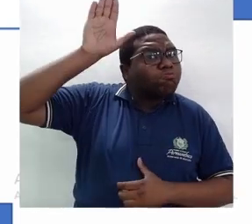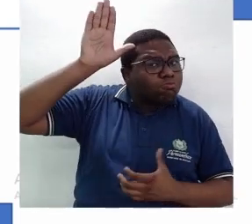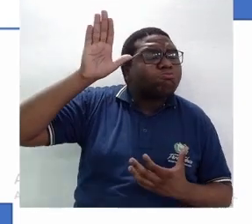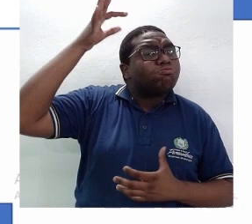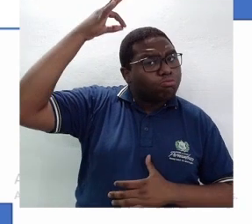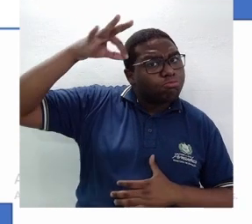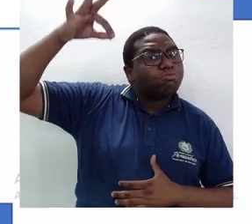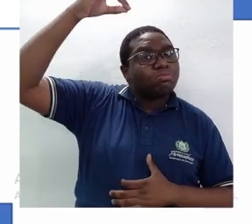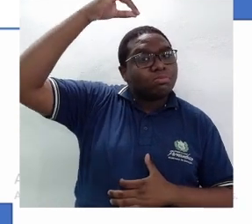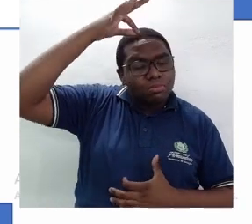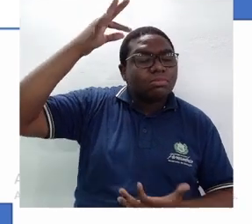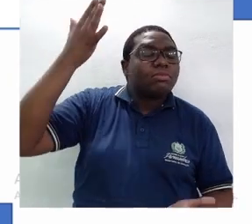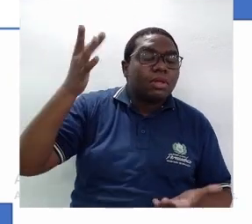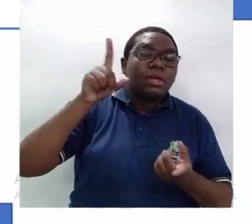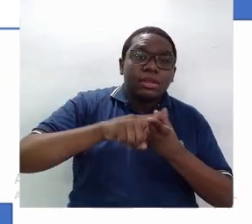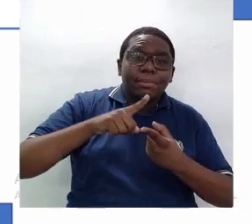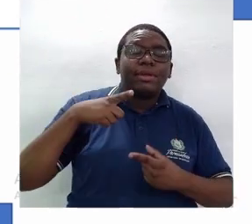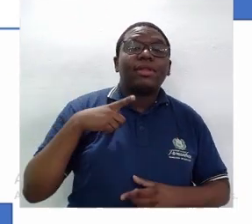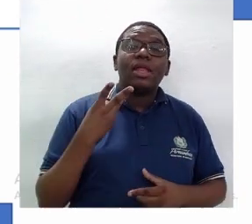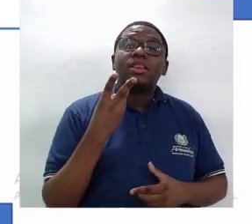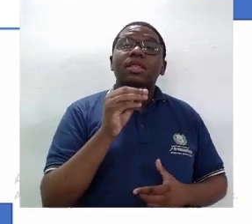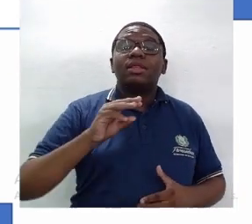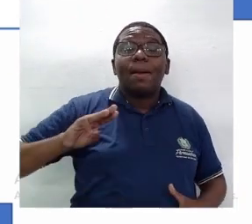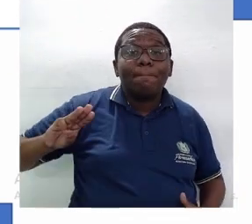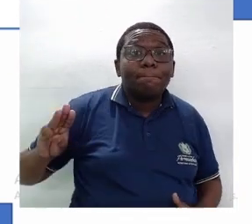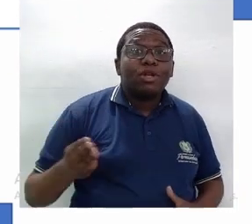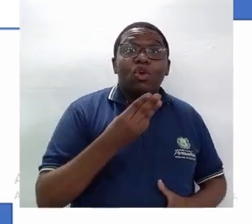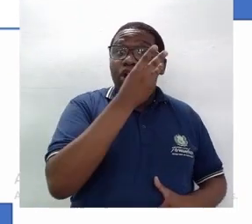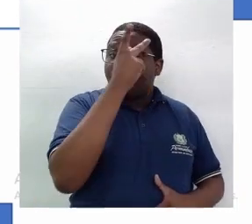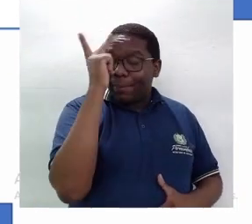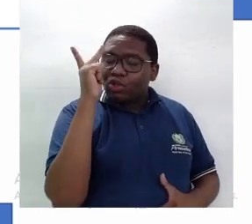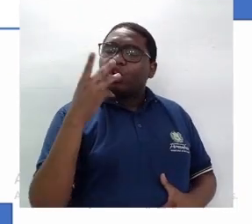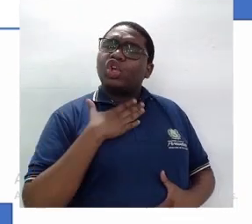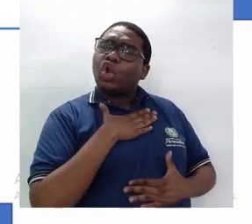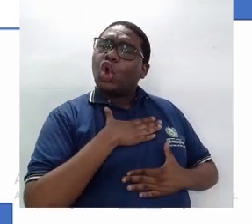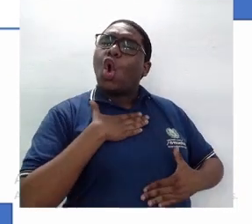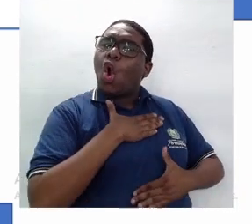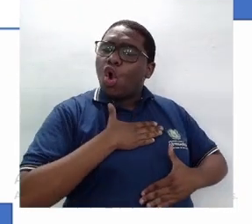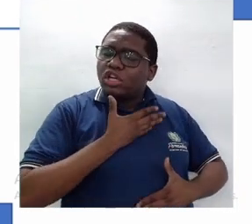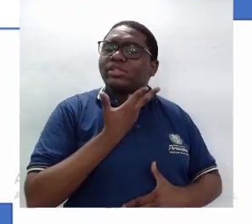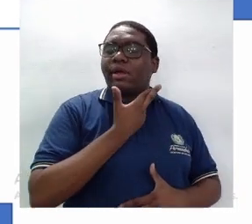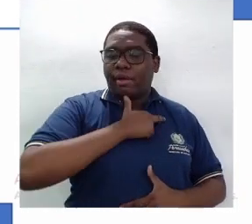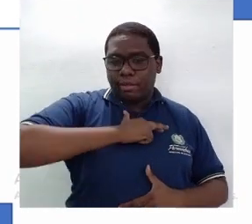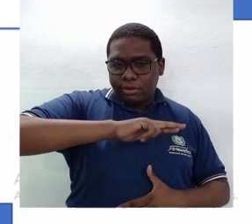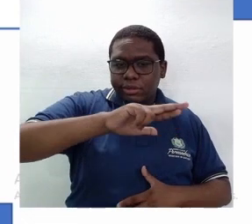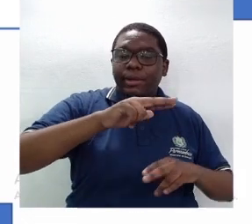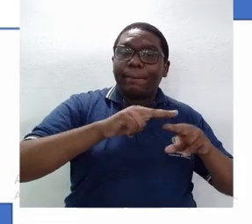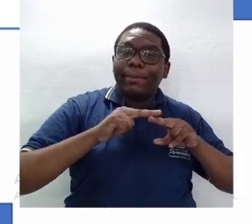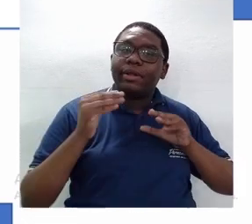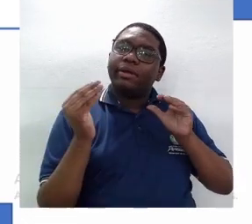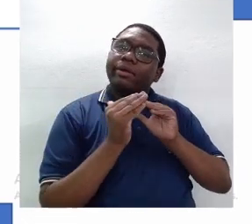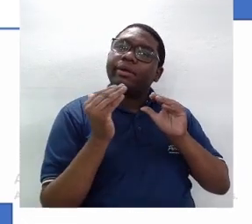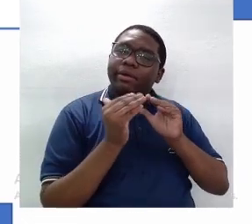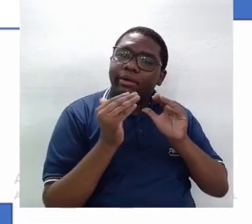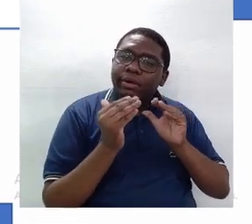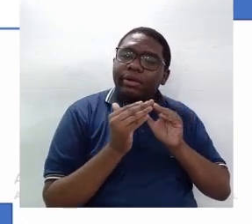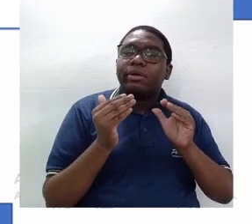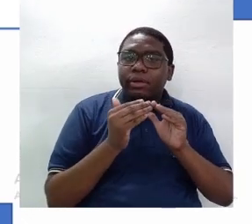IBGE, e 30 milhões de simpatizantes, segundo a Federação